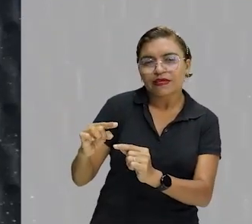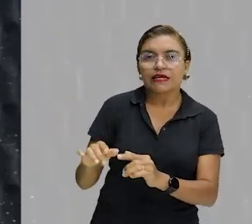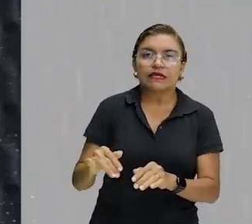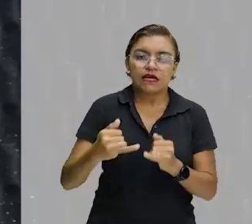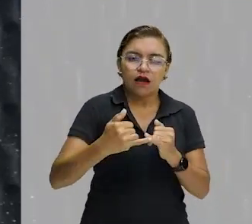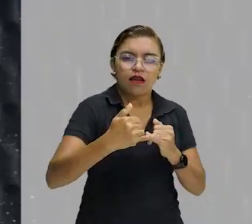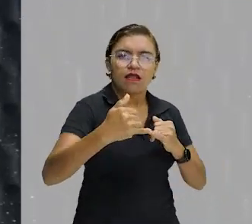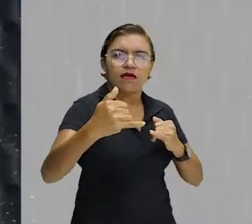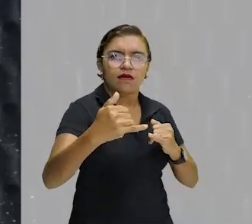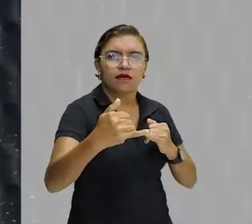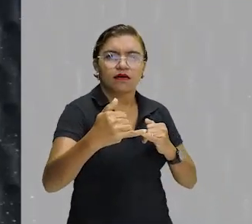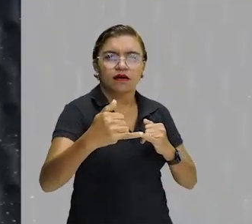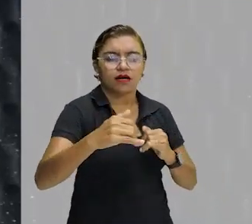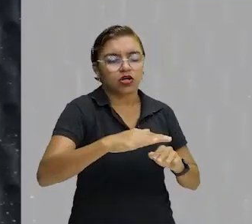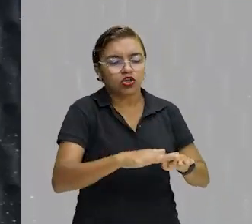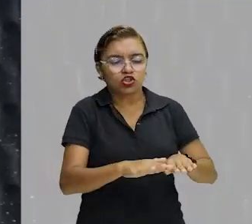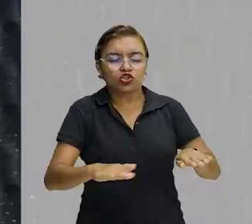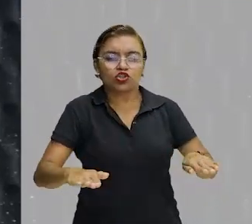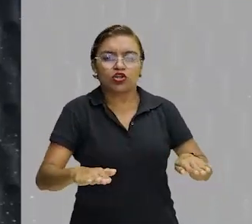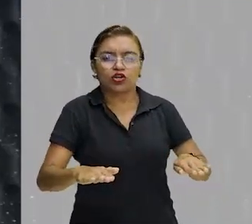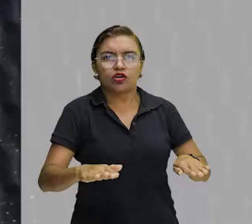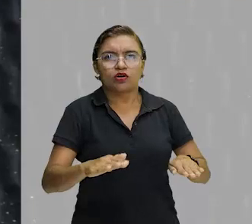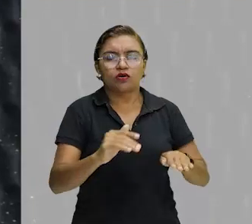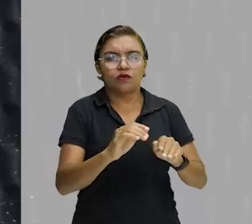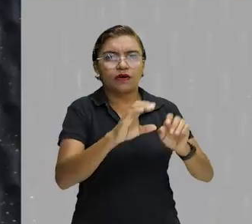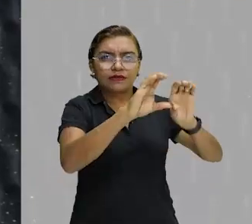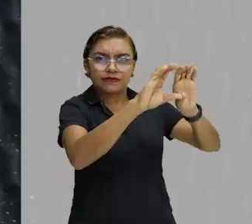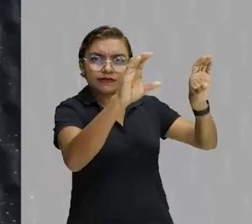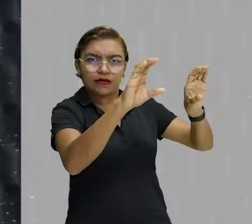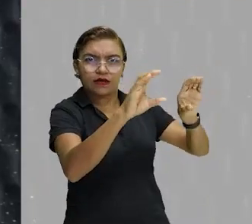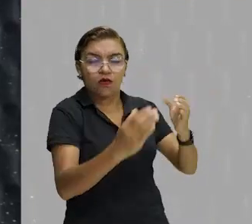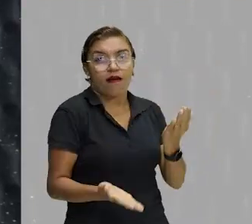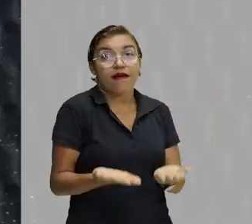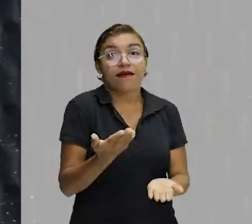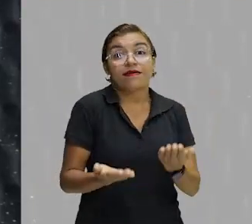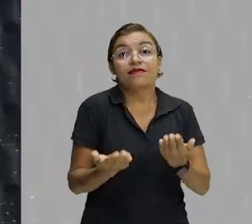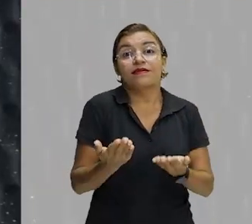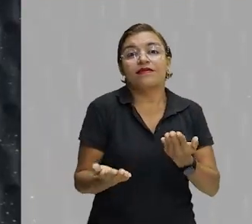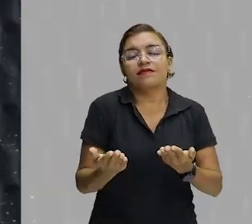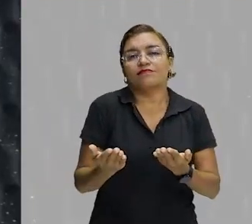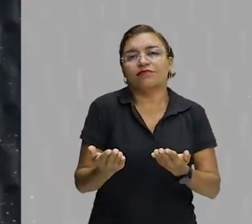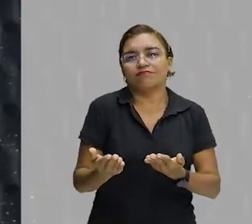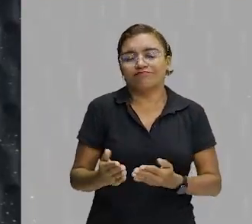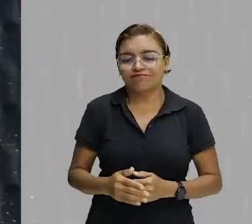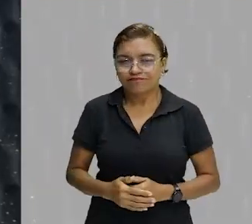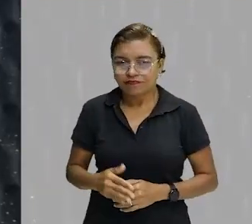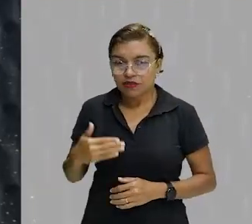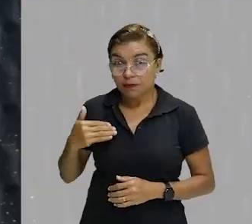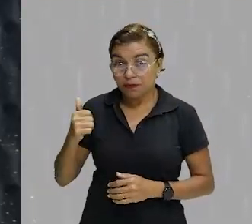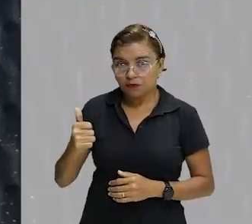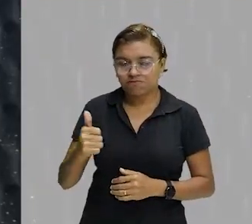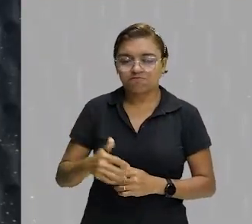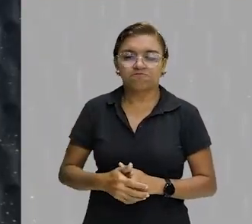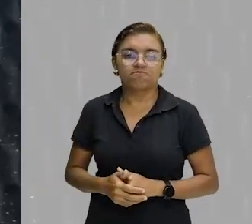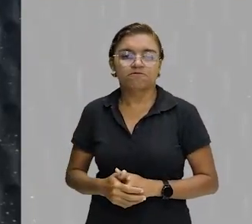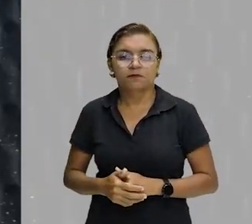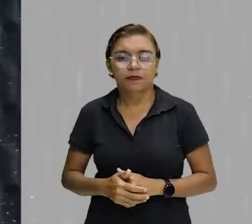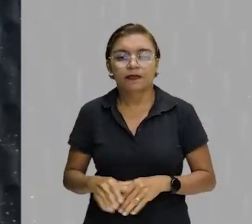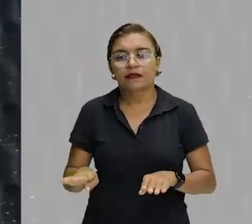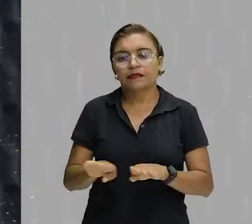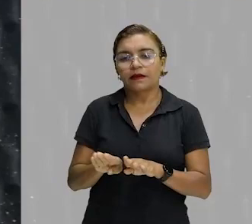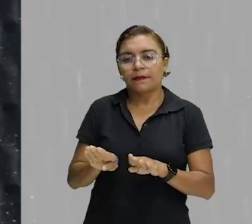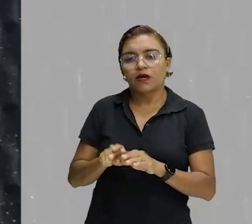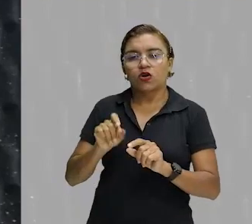meio da foto. Deixe mais chão para cá, céu para lá, equilíbrio. Fica menos cansativa a imagem. E aí a gente passa